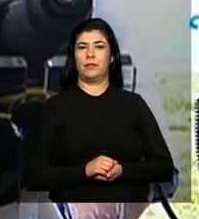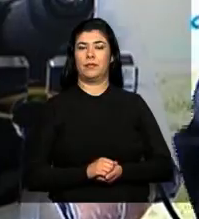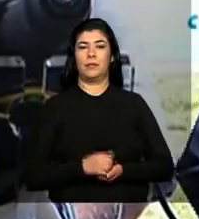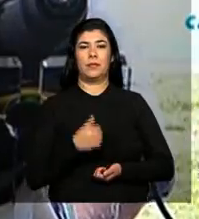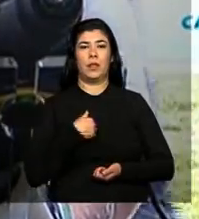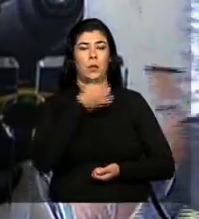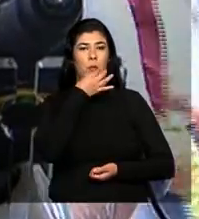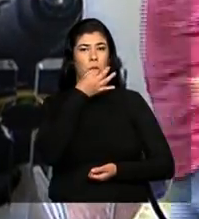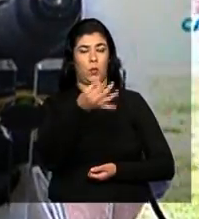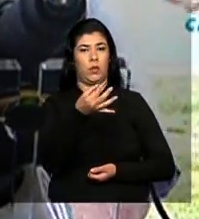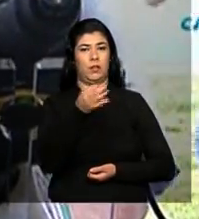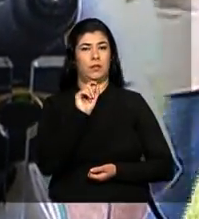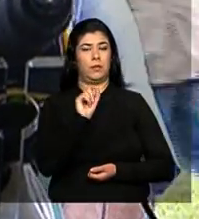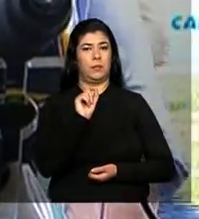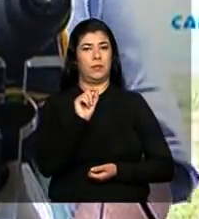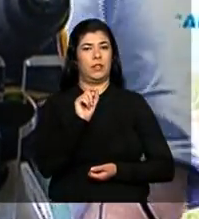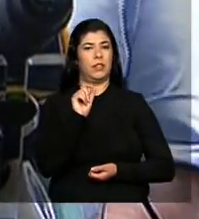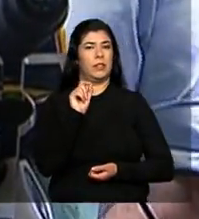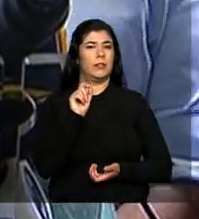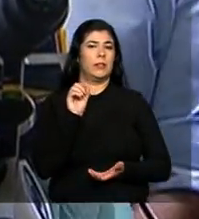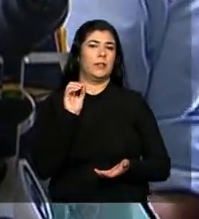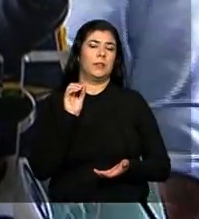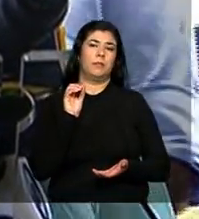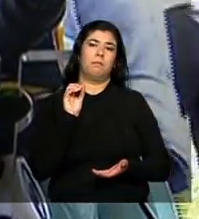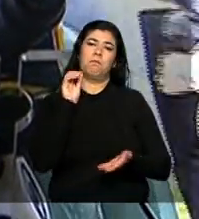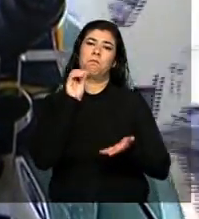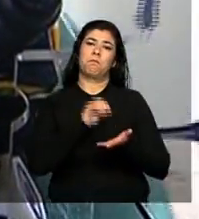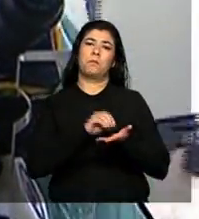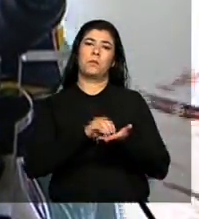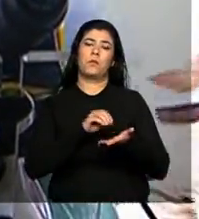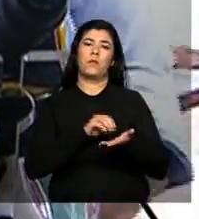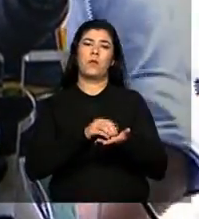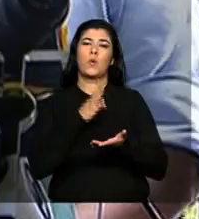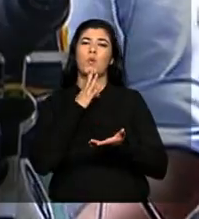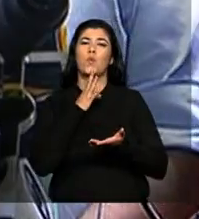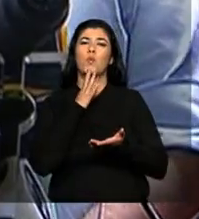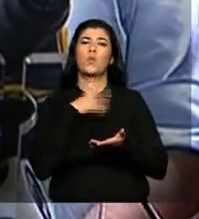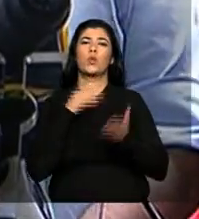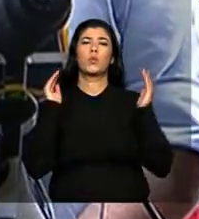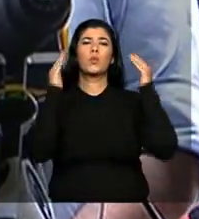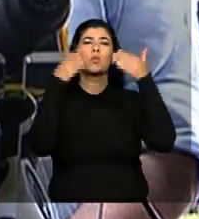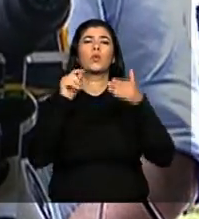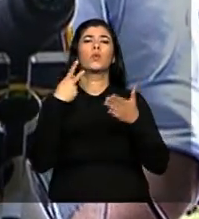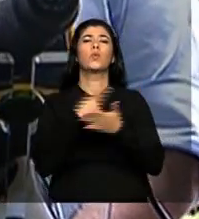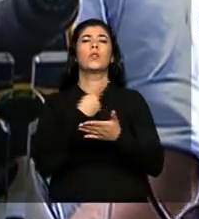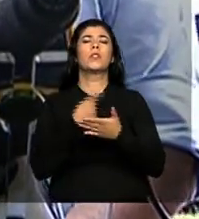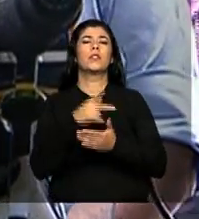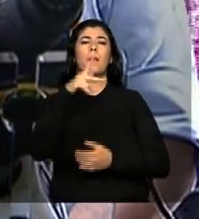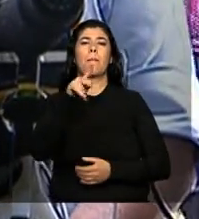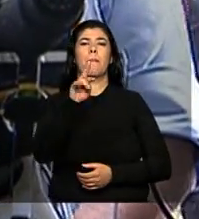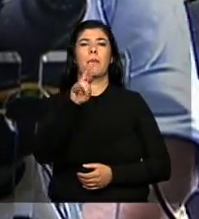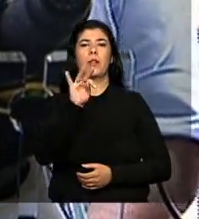Olha, eu acho que é uma falta de conhecimento direito do que está acontecendo na Petrobras. Agora,